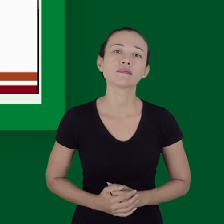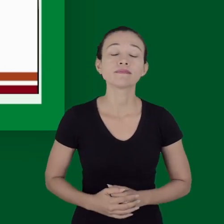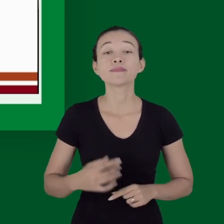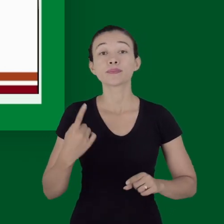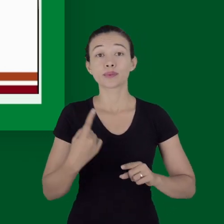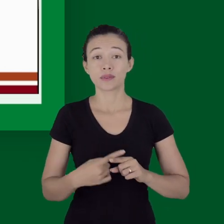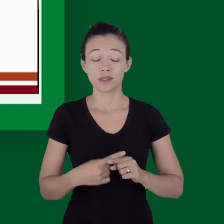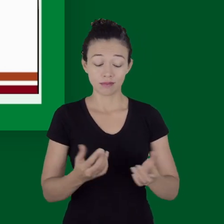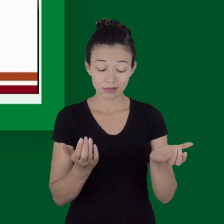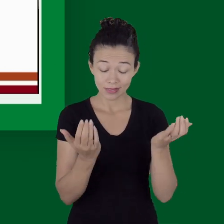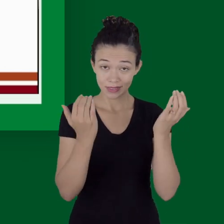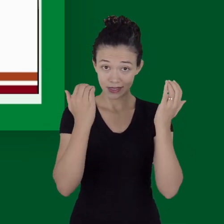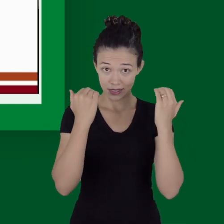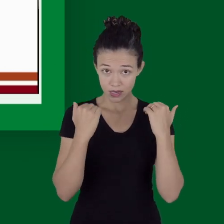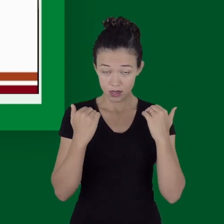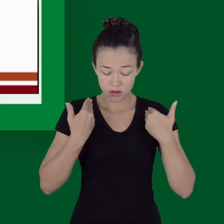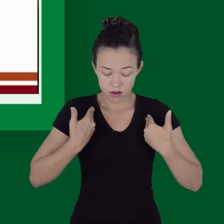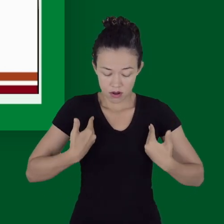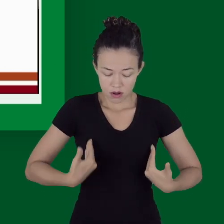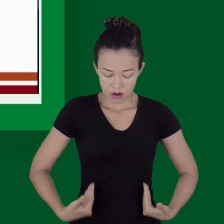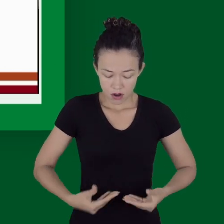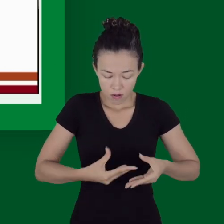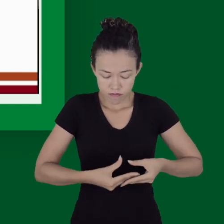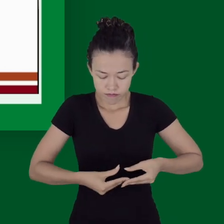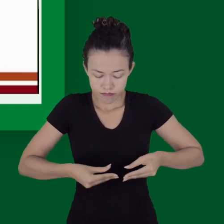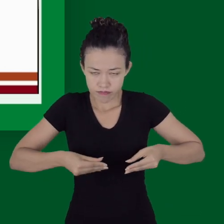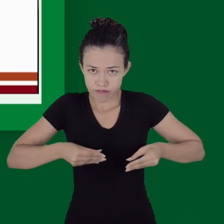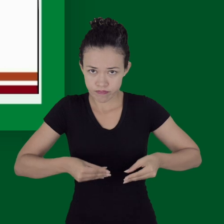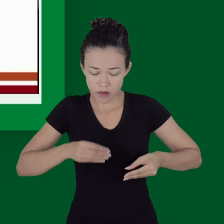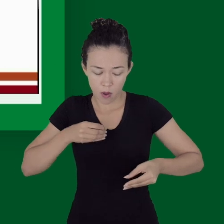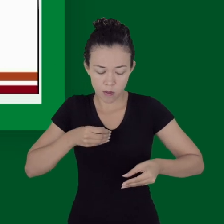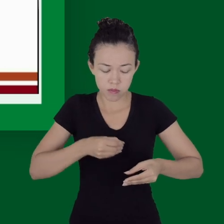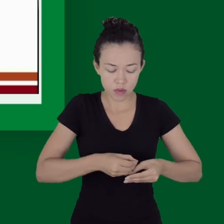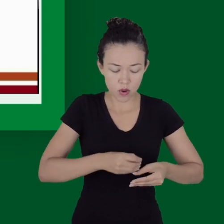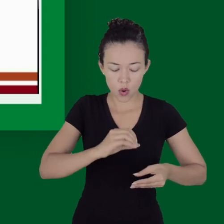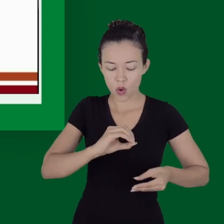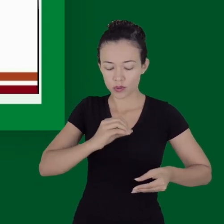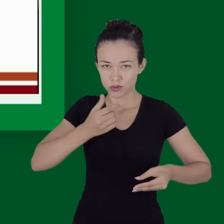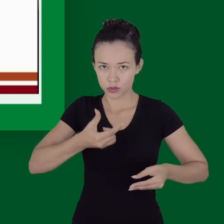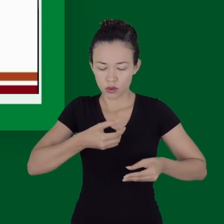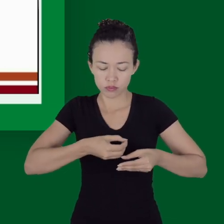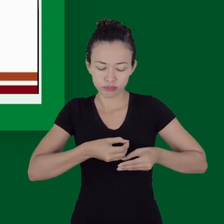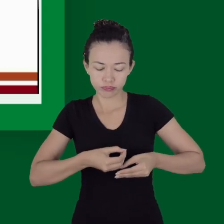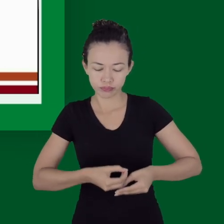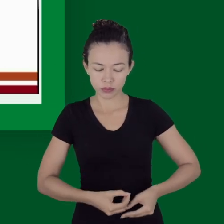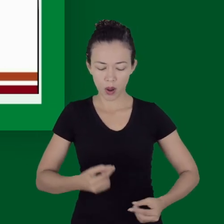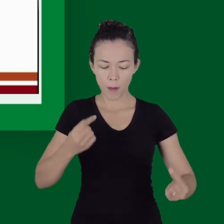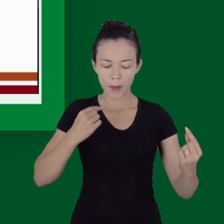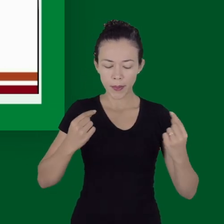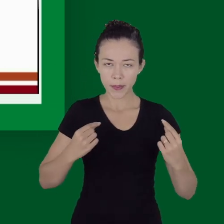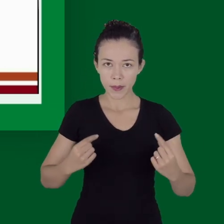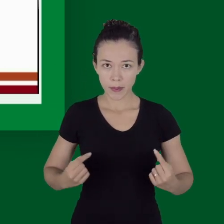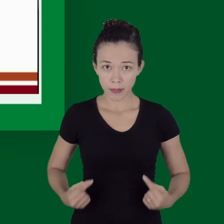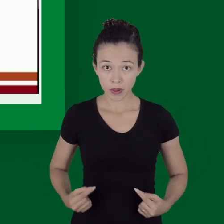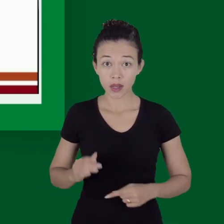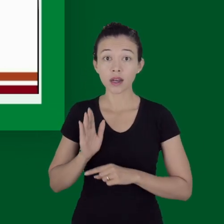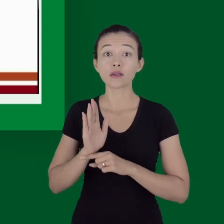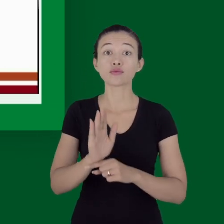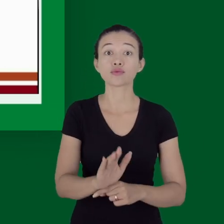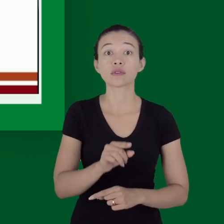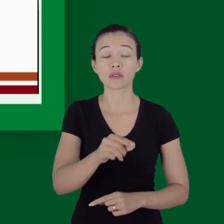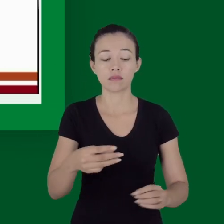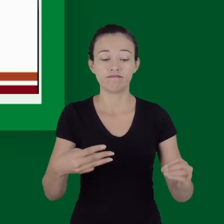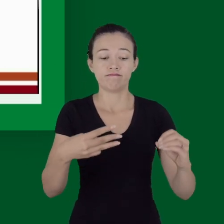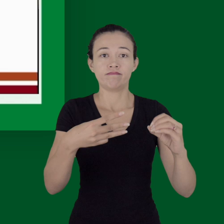eh de fornecer oxigênio pros tecidos vai levar a morte celular e por fim levar a morte do próprio